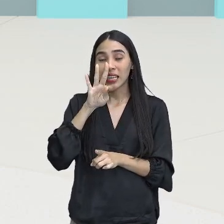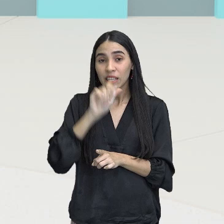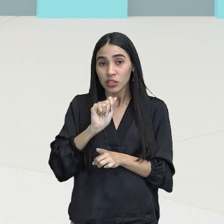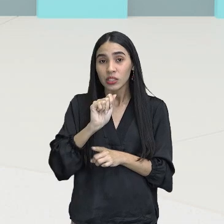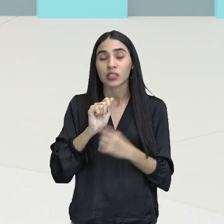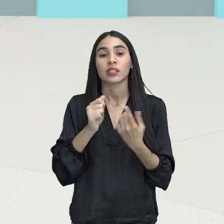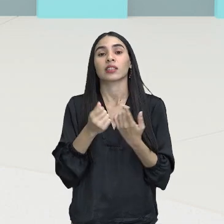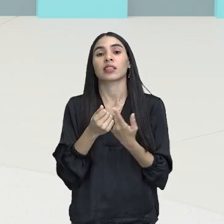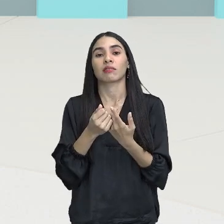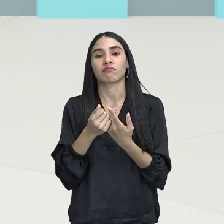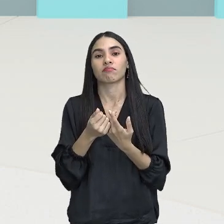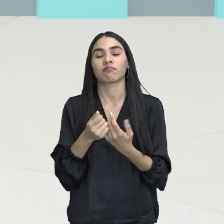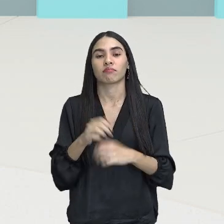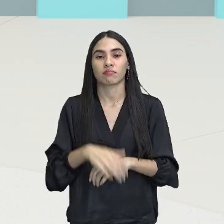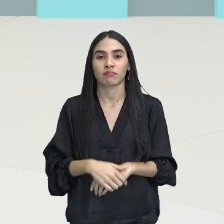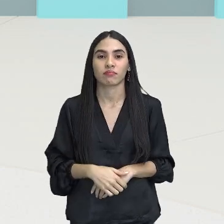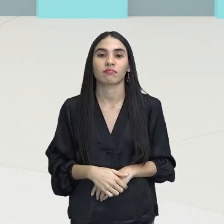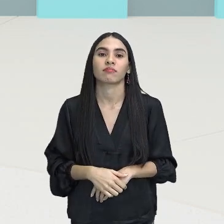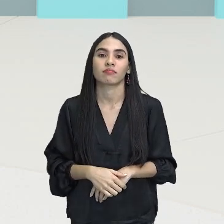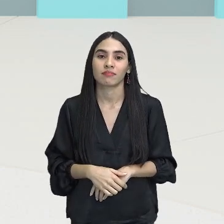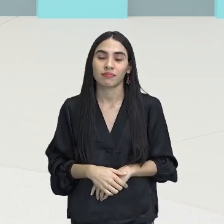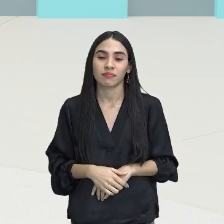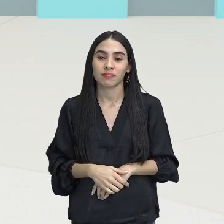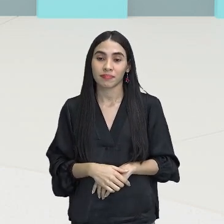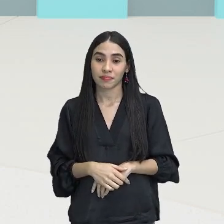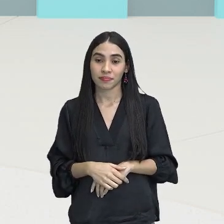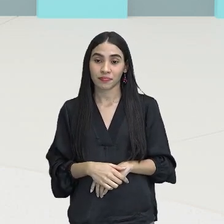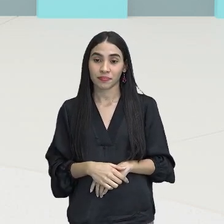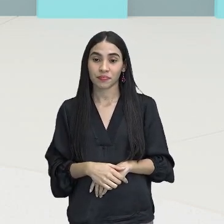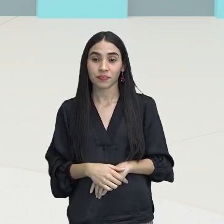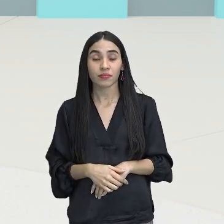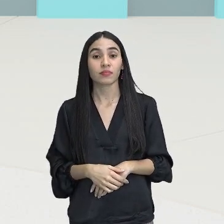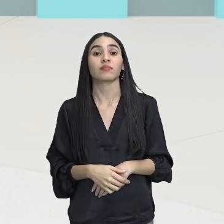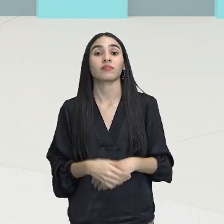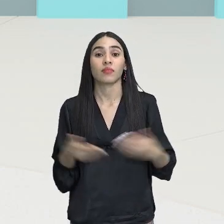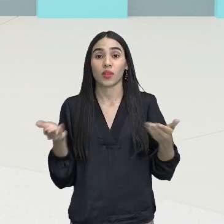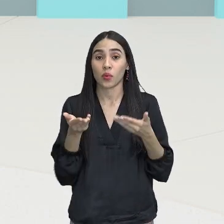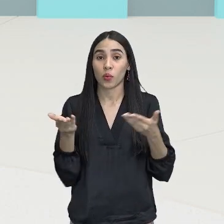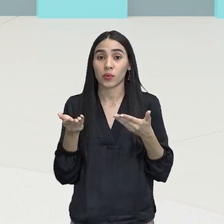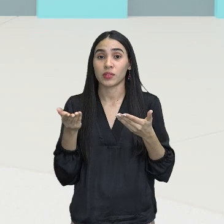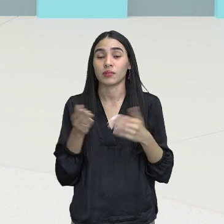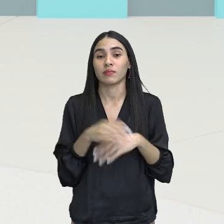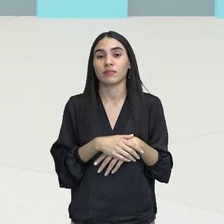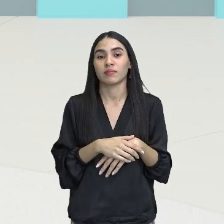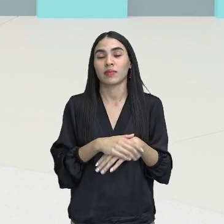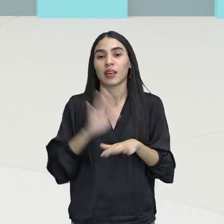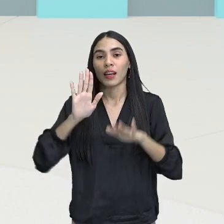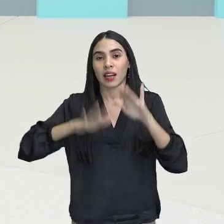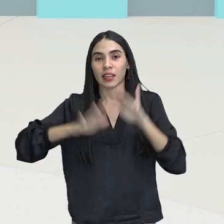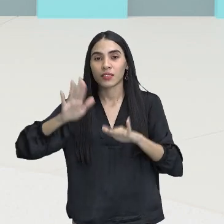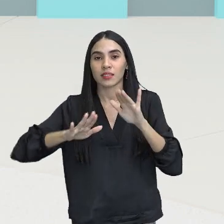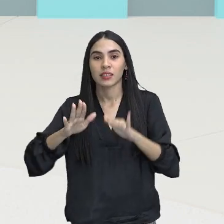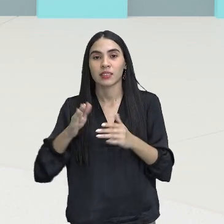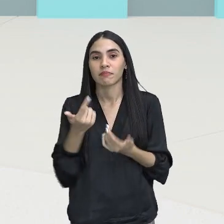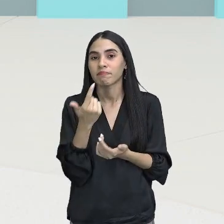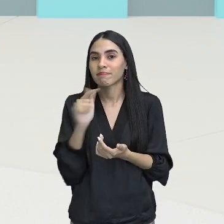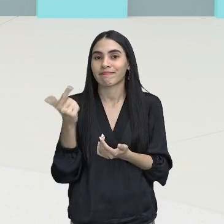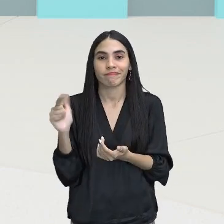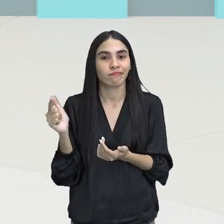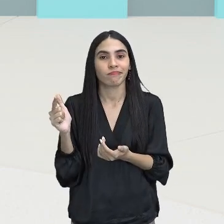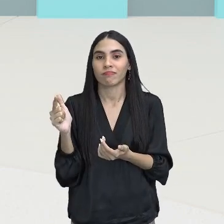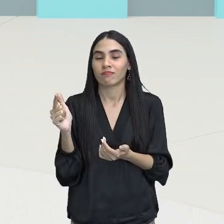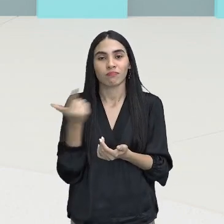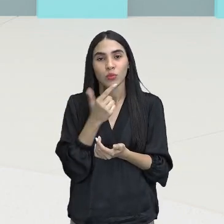guaches, líquidas. Pois é, porque hoje em dia, muitas das vezes nós não